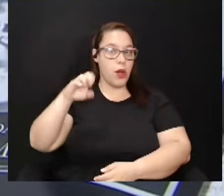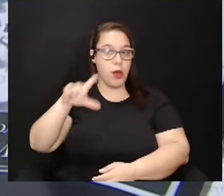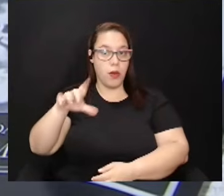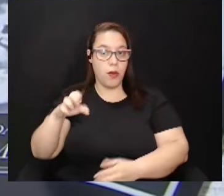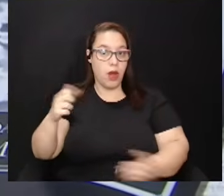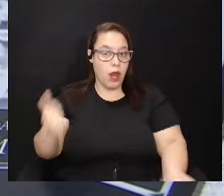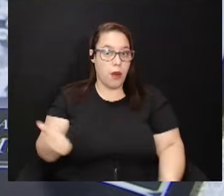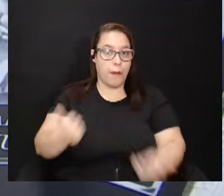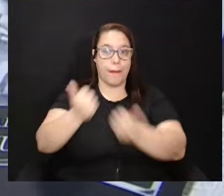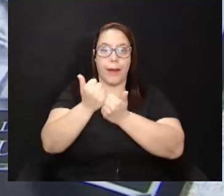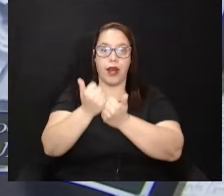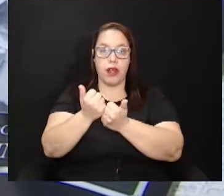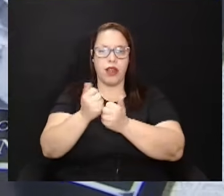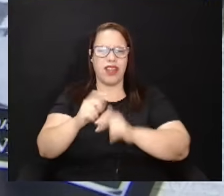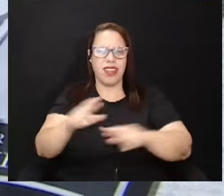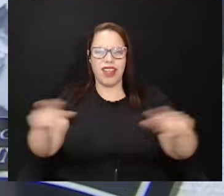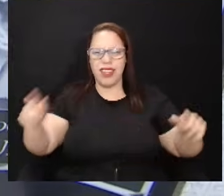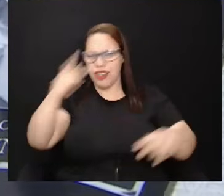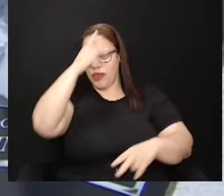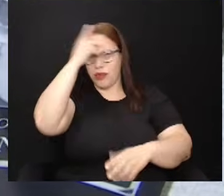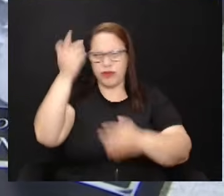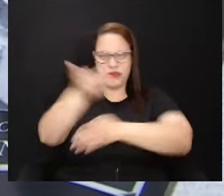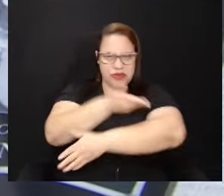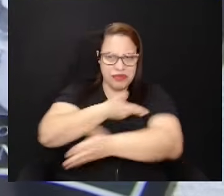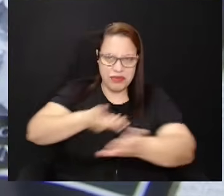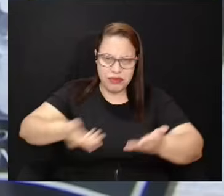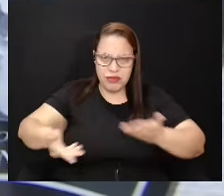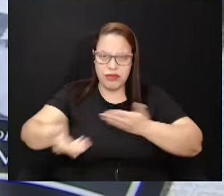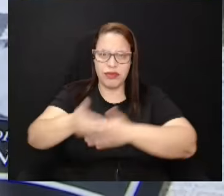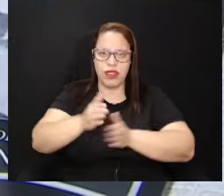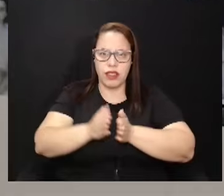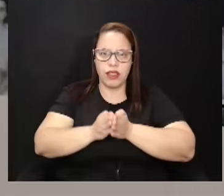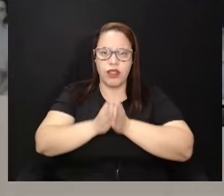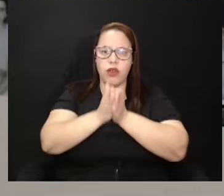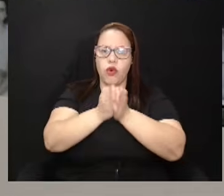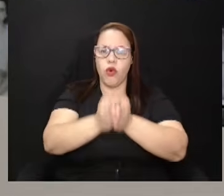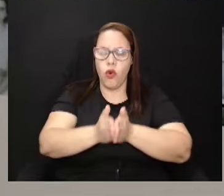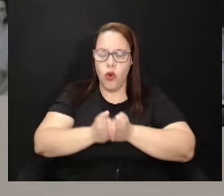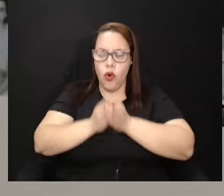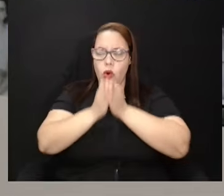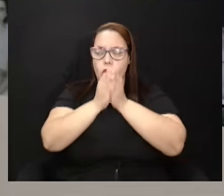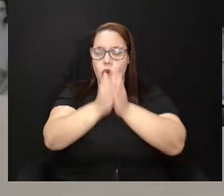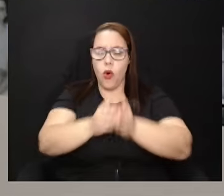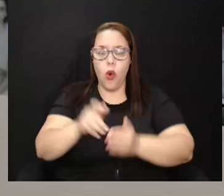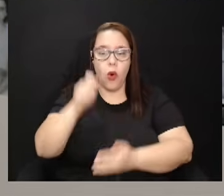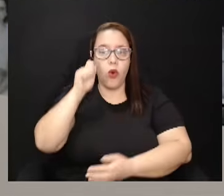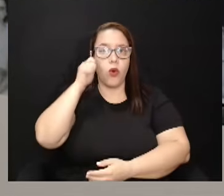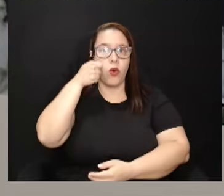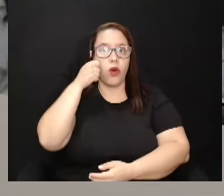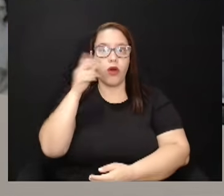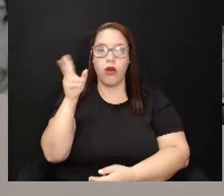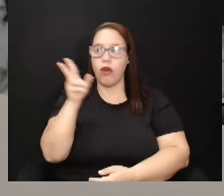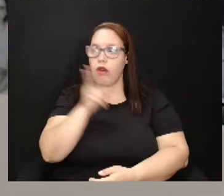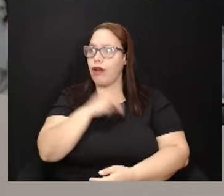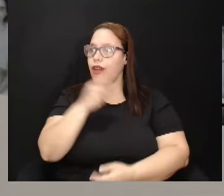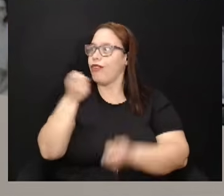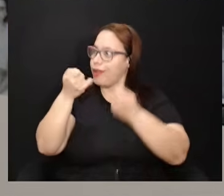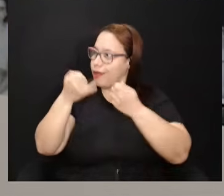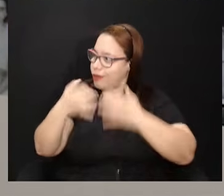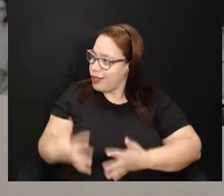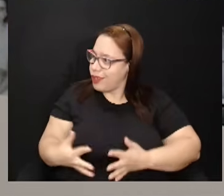tantas pessoas colaboraram com o Navio Negreiro que vou te contar. Se